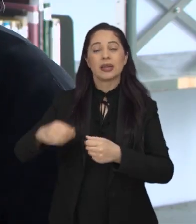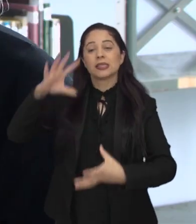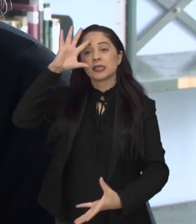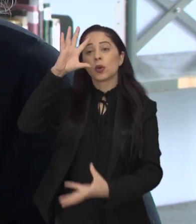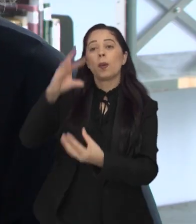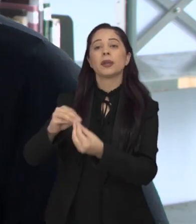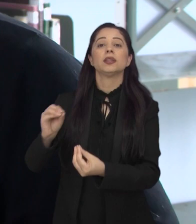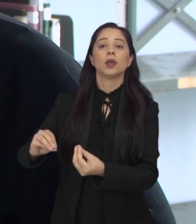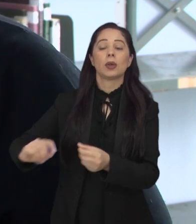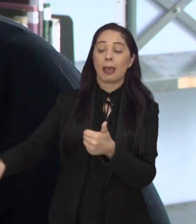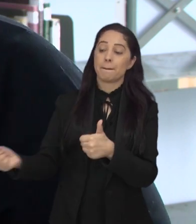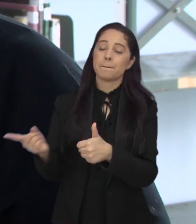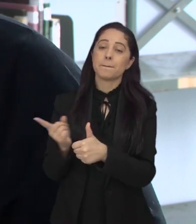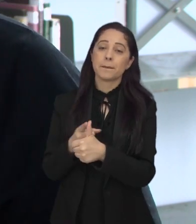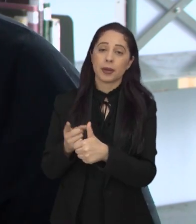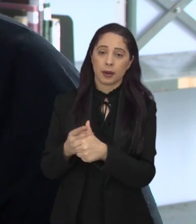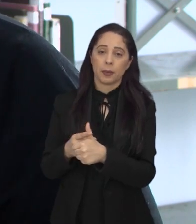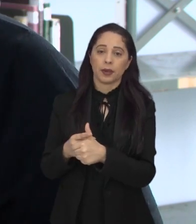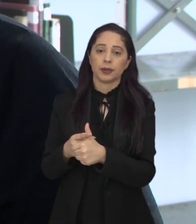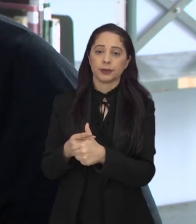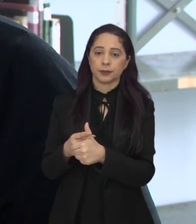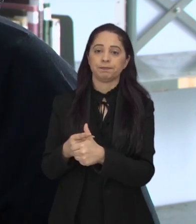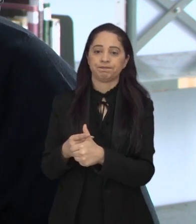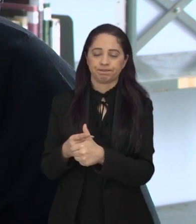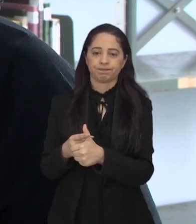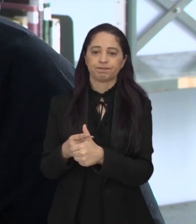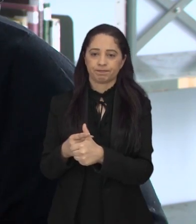apenas entender que, primeiro,